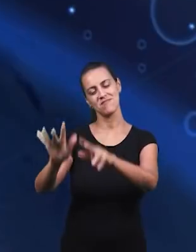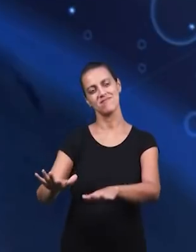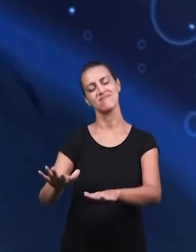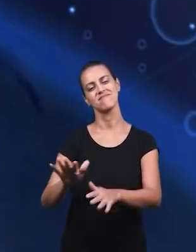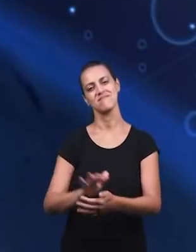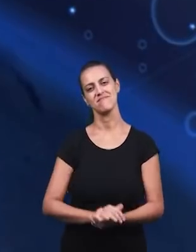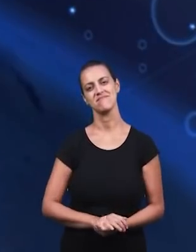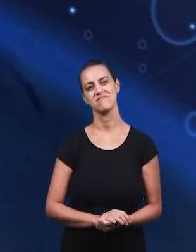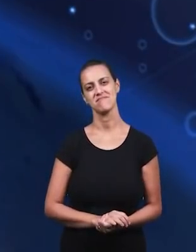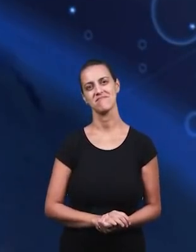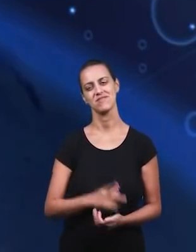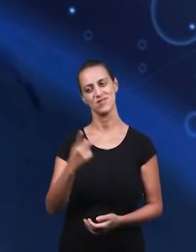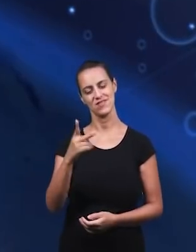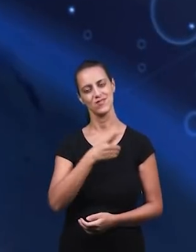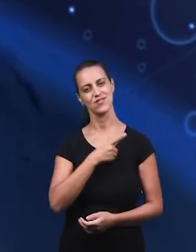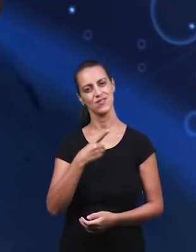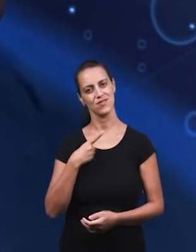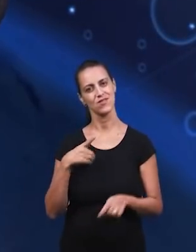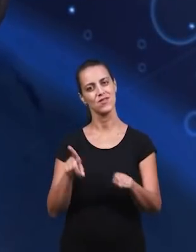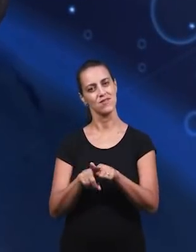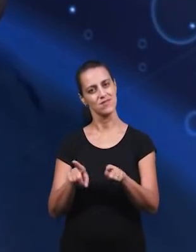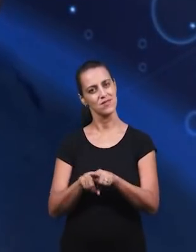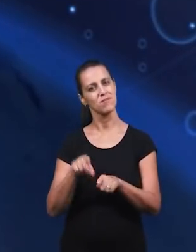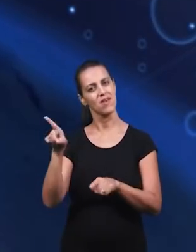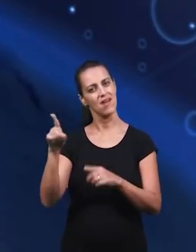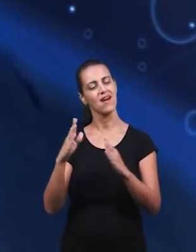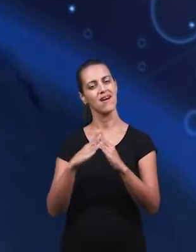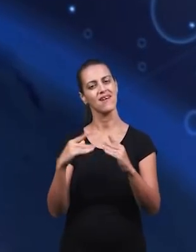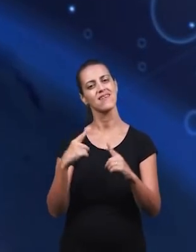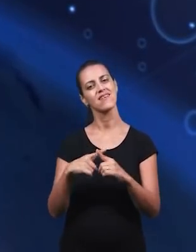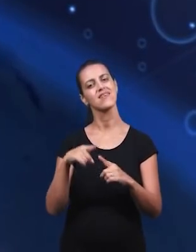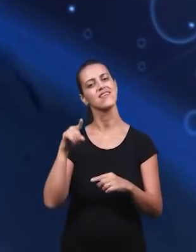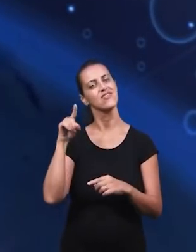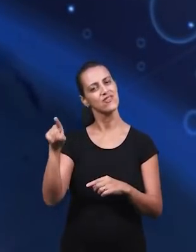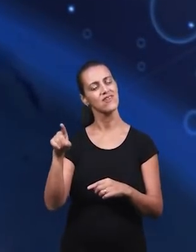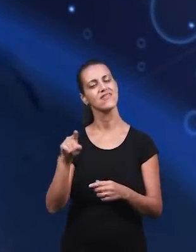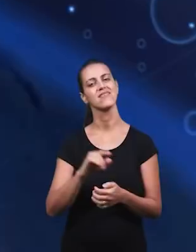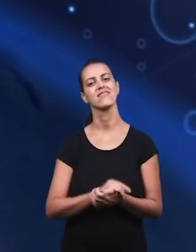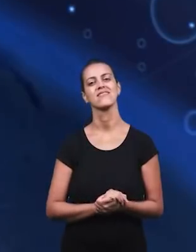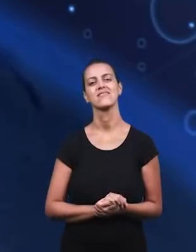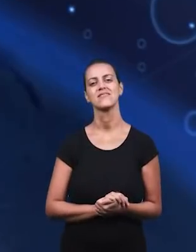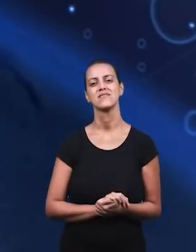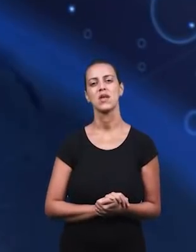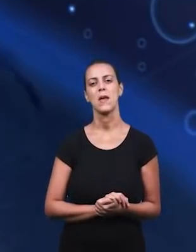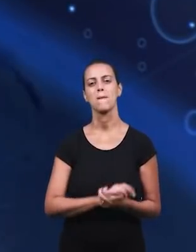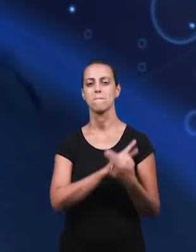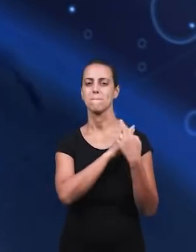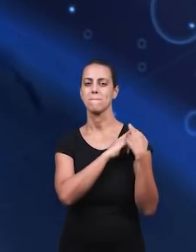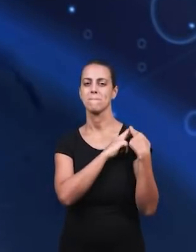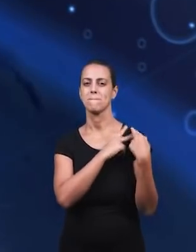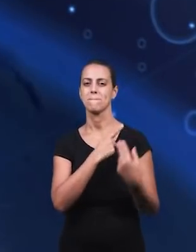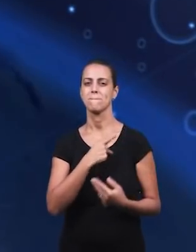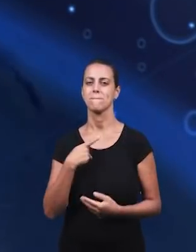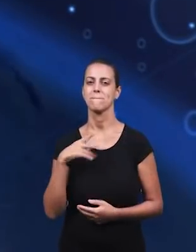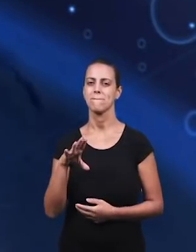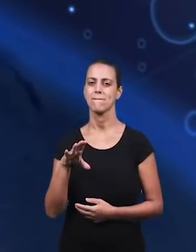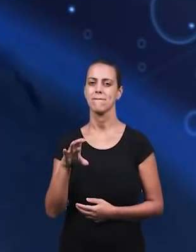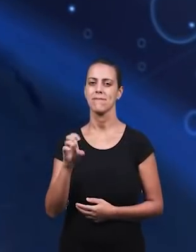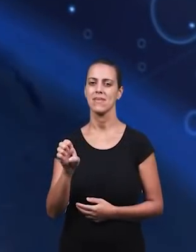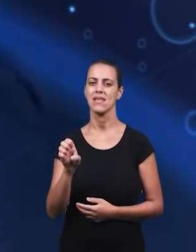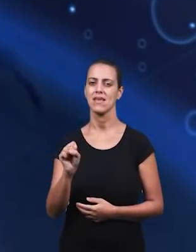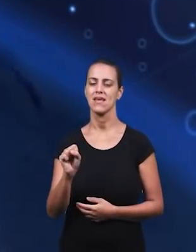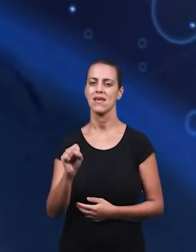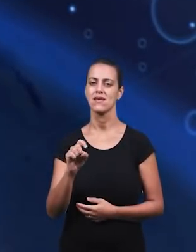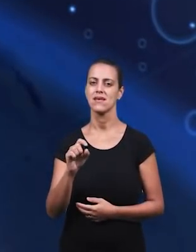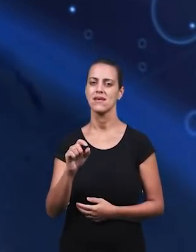abençoe grandemente o seu diaconato e a igreja que está aí em Ottawa, sob a responsabilidade do pastor Cesário Souza,